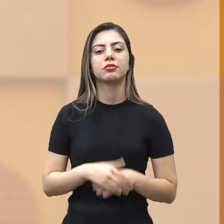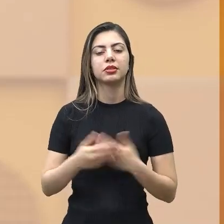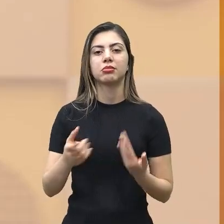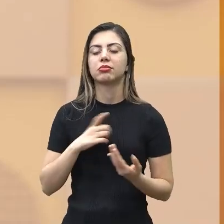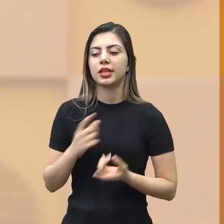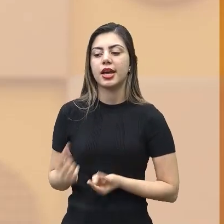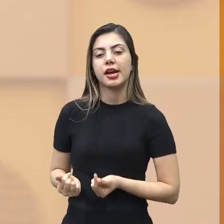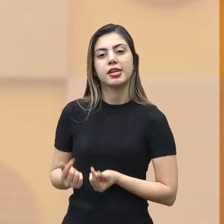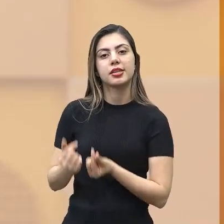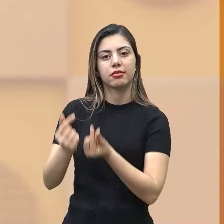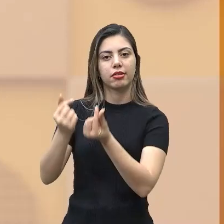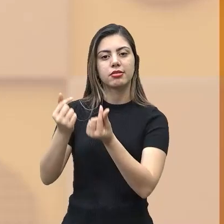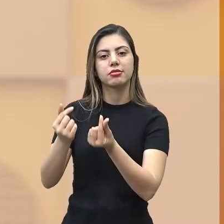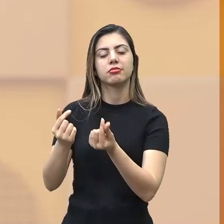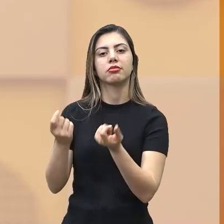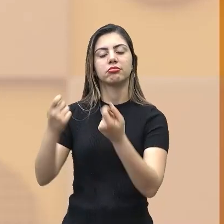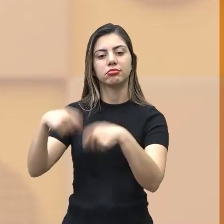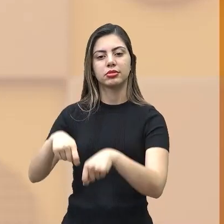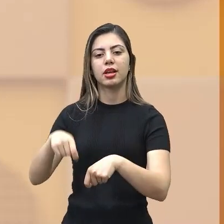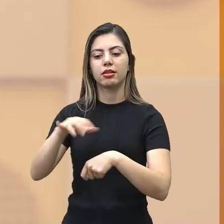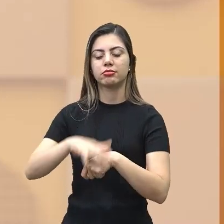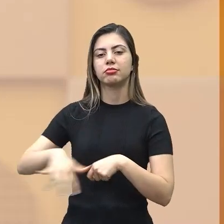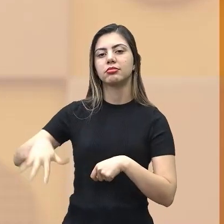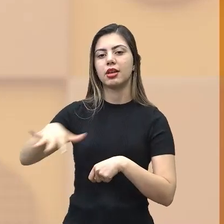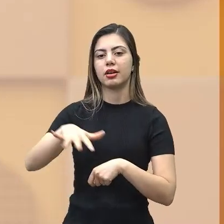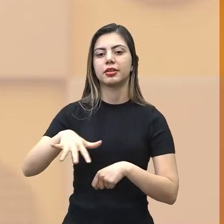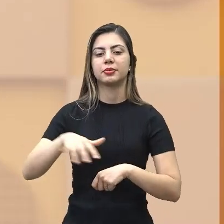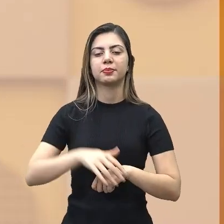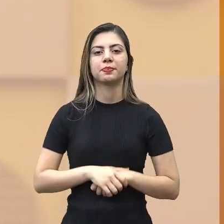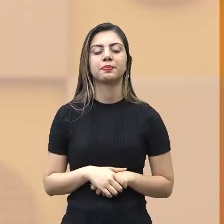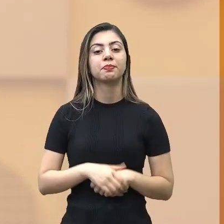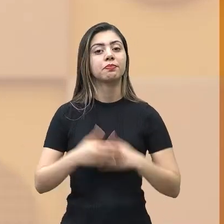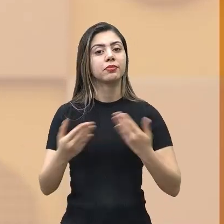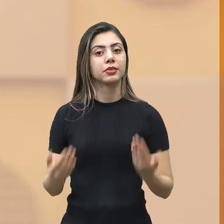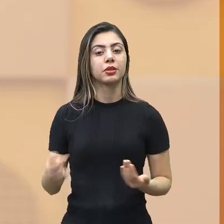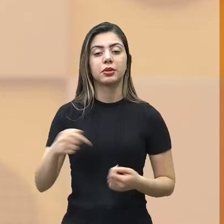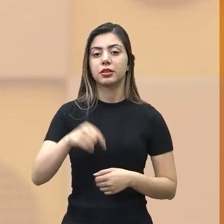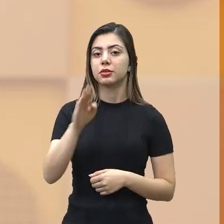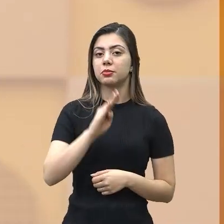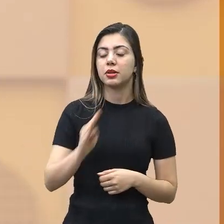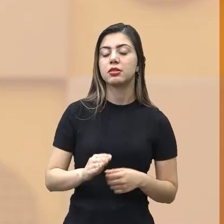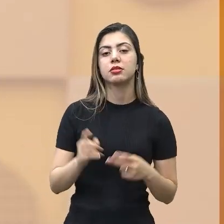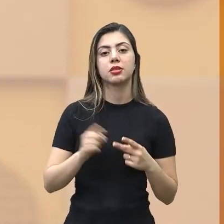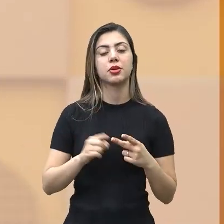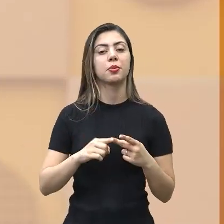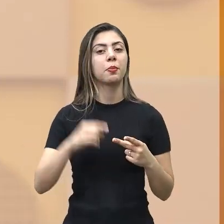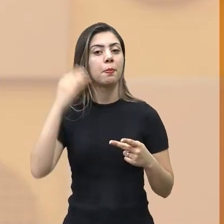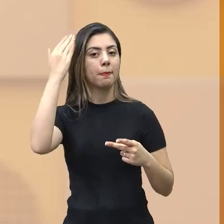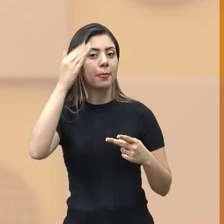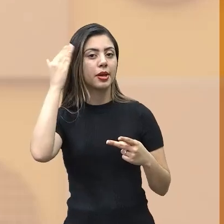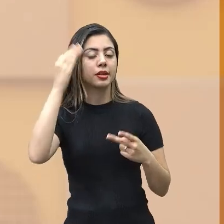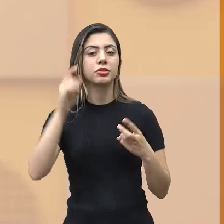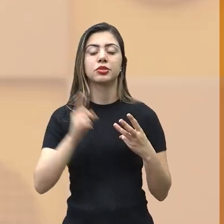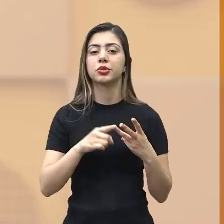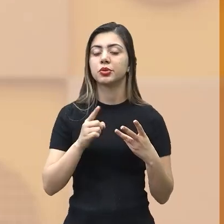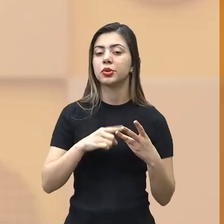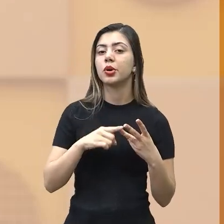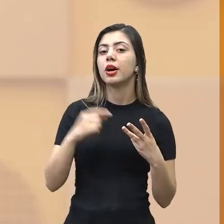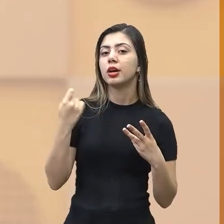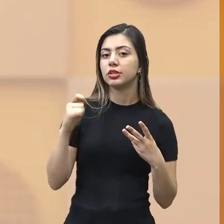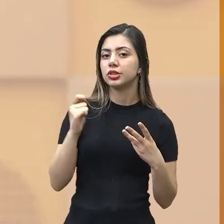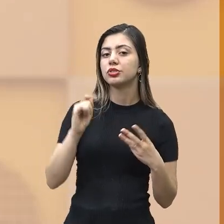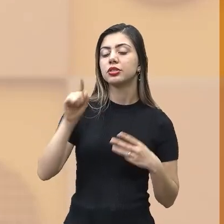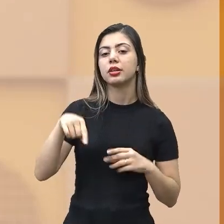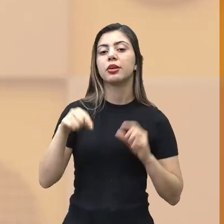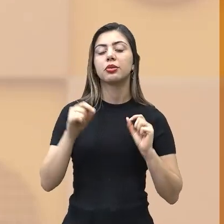riquezas, né, que estão sendo produzidas, gerar as riquezas que estão sendo produzidas. Então, o Brasil, o México e a Argentina são esses exemplos de países que têm sim